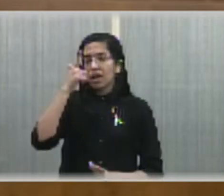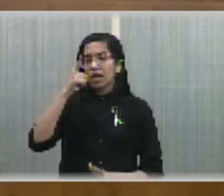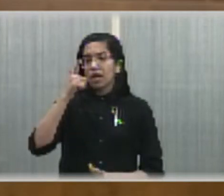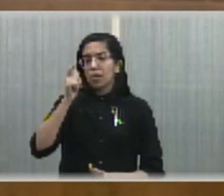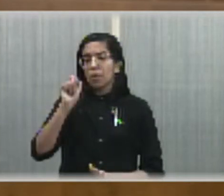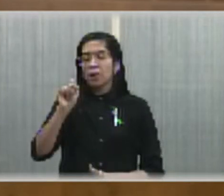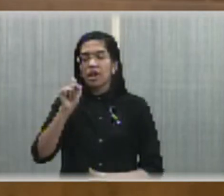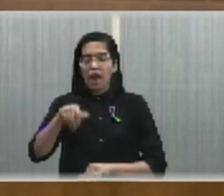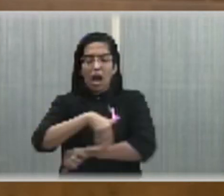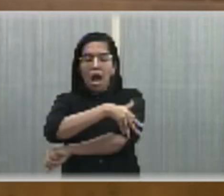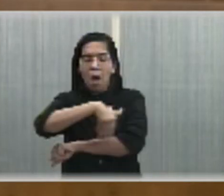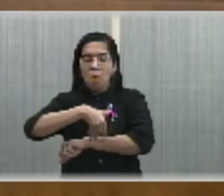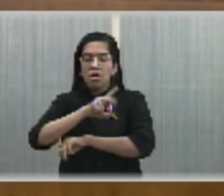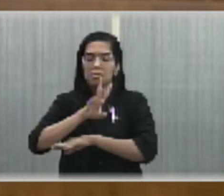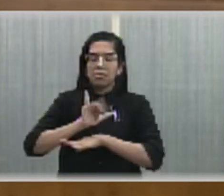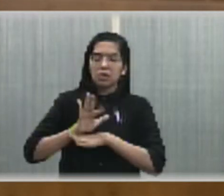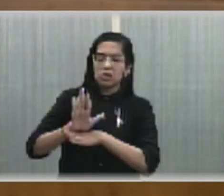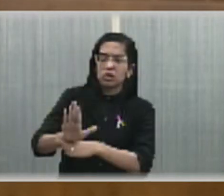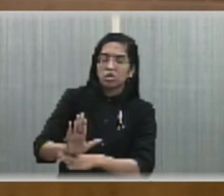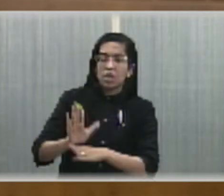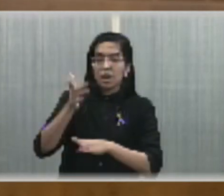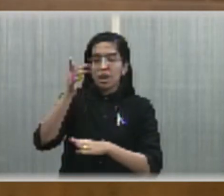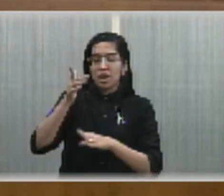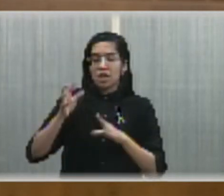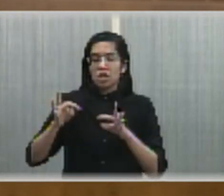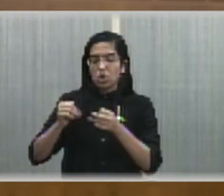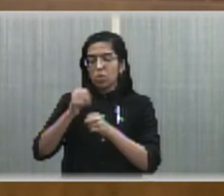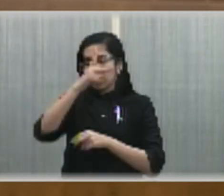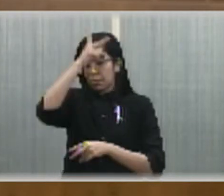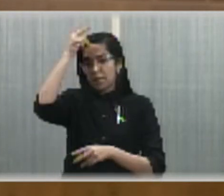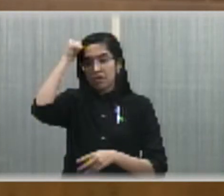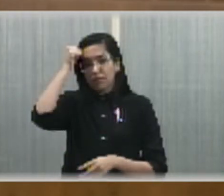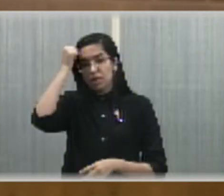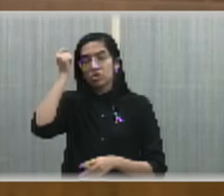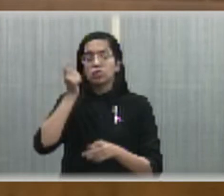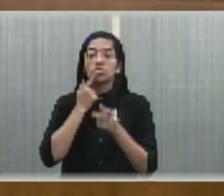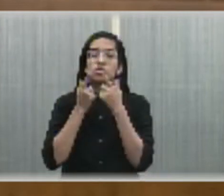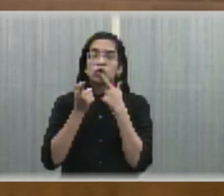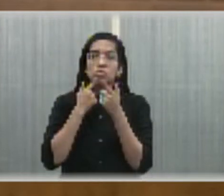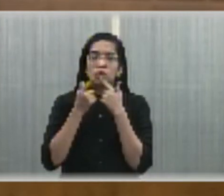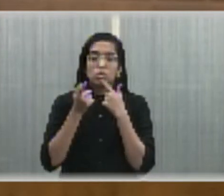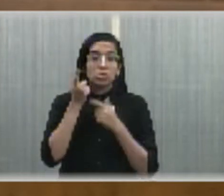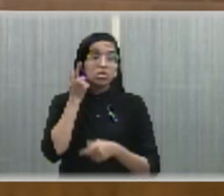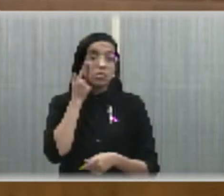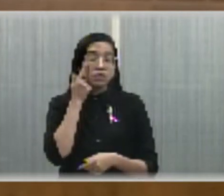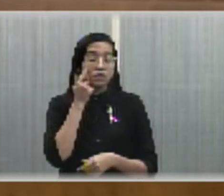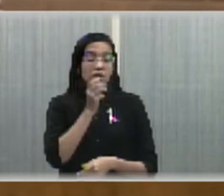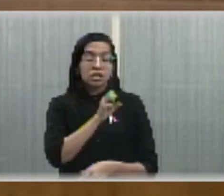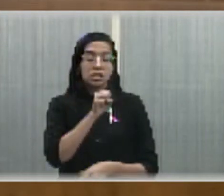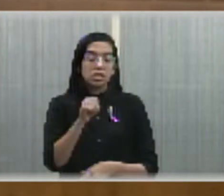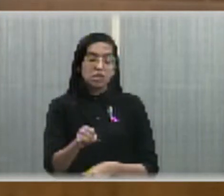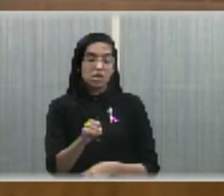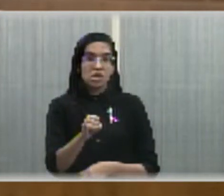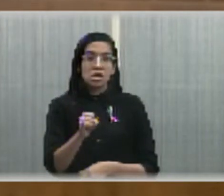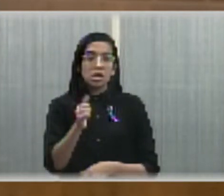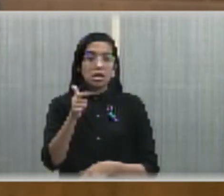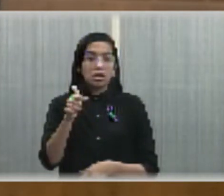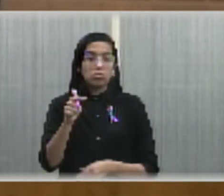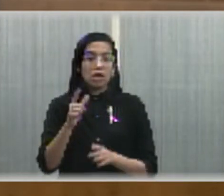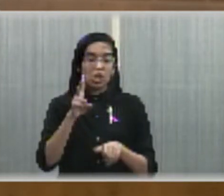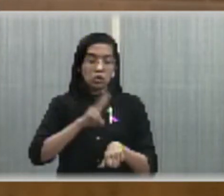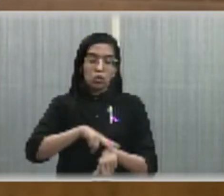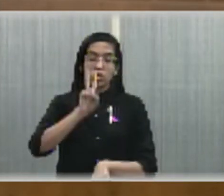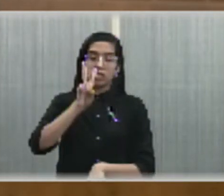e a prefeitura, com seu corpo técnico, irá analisar, irá ver se não há sobreposição sobre o projeto